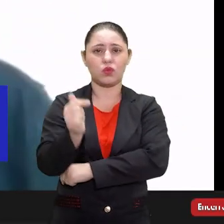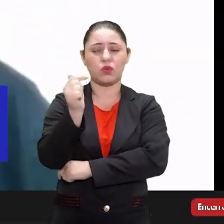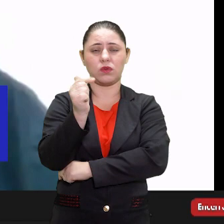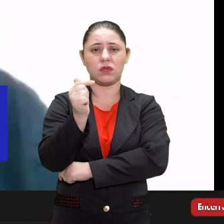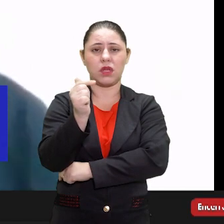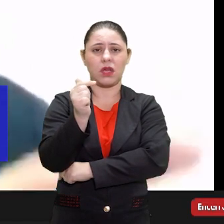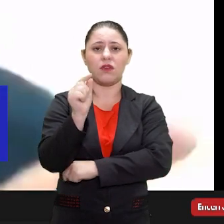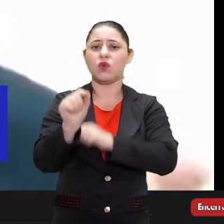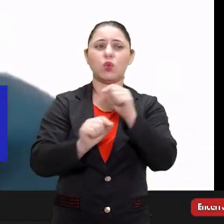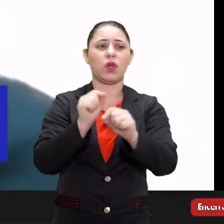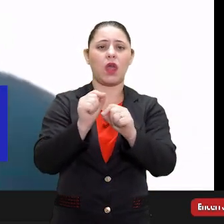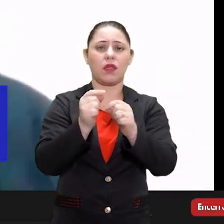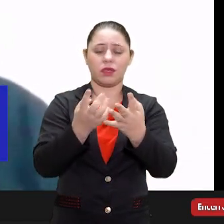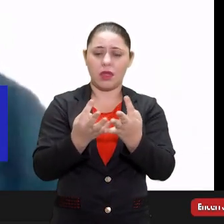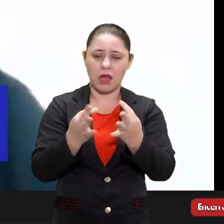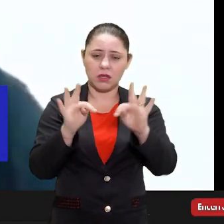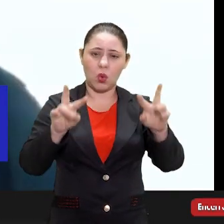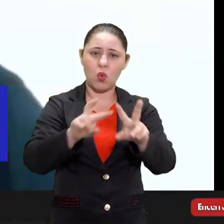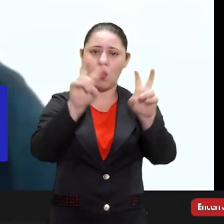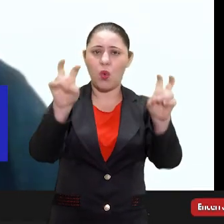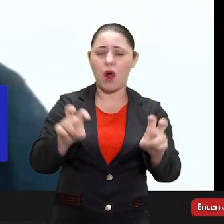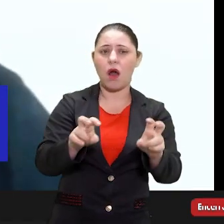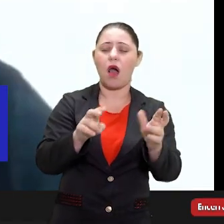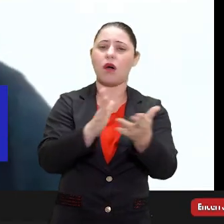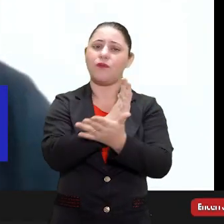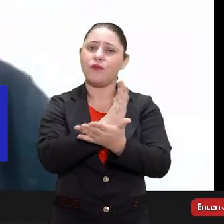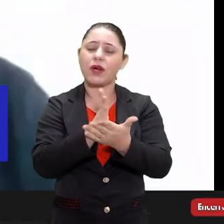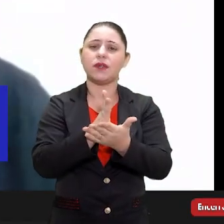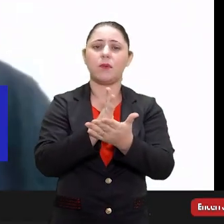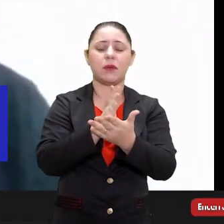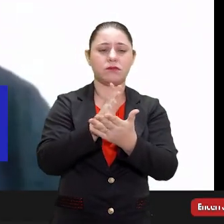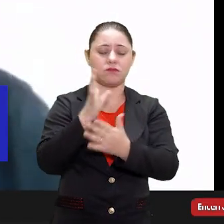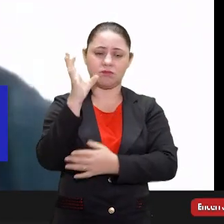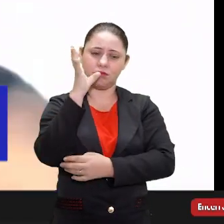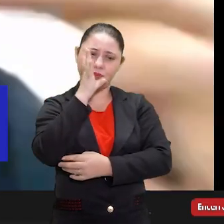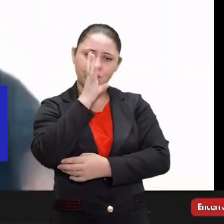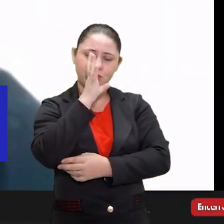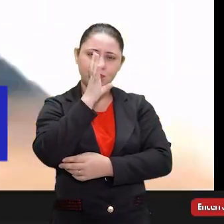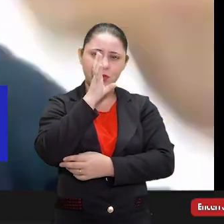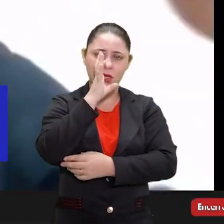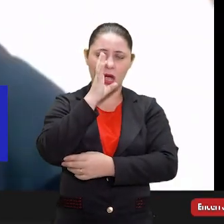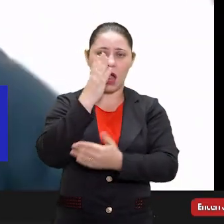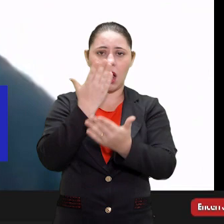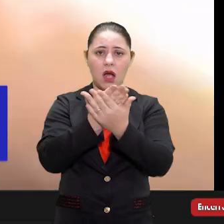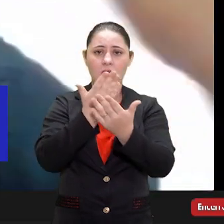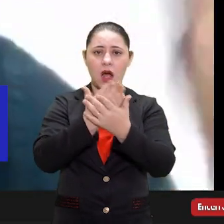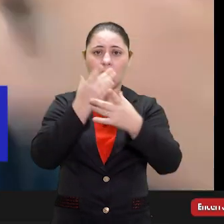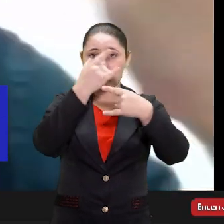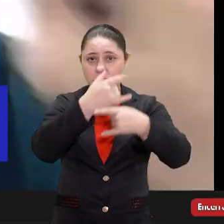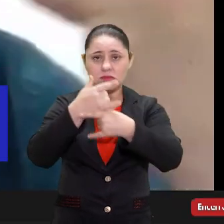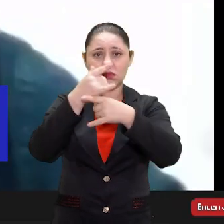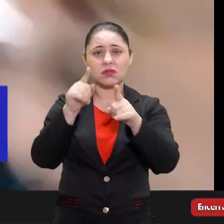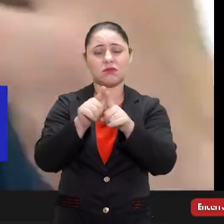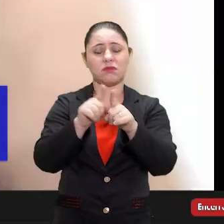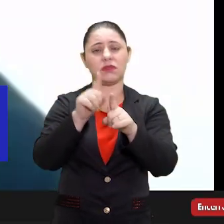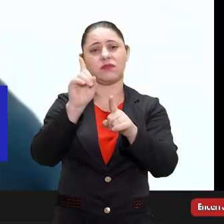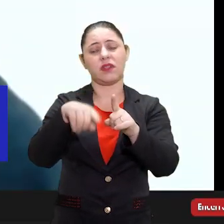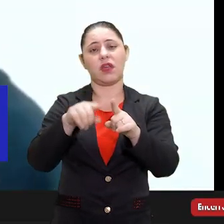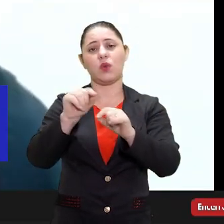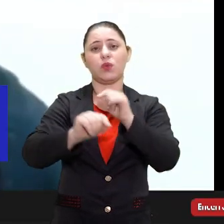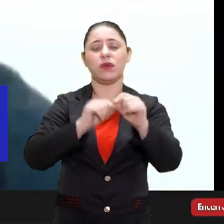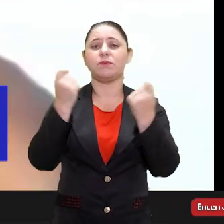provas no período da pandemia, uma vez que esses estudantes não tiveram os recursos